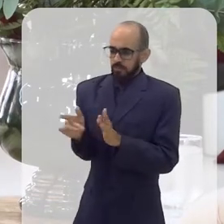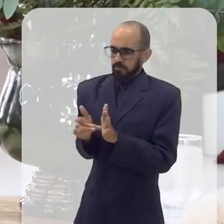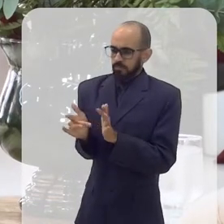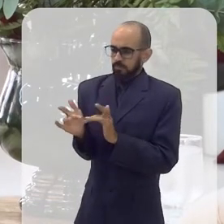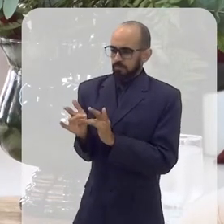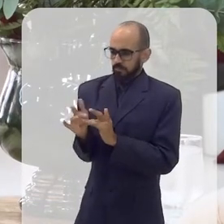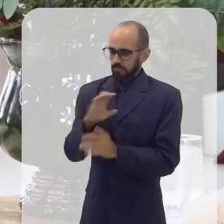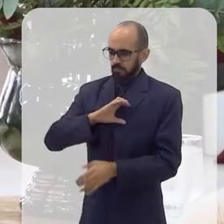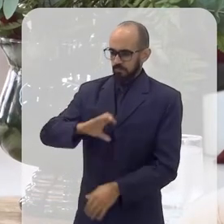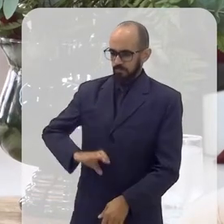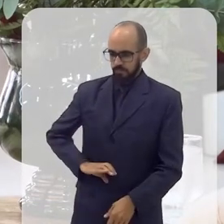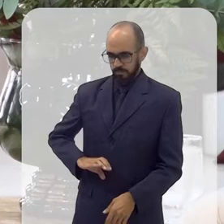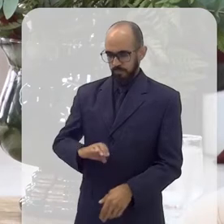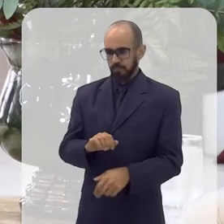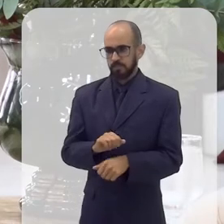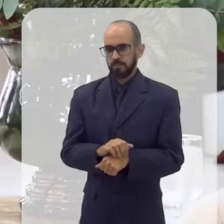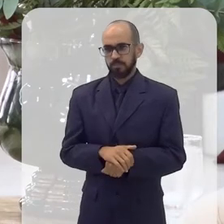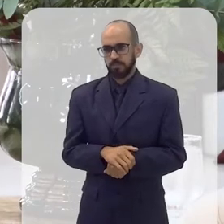Jesus Cristo,